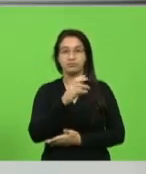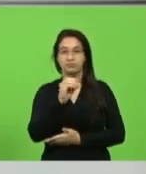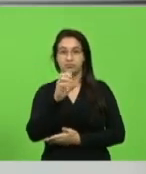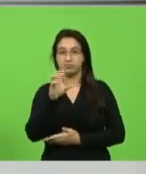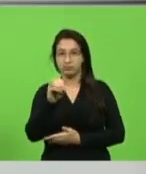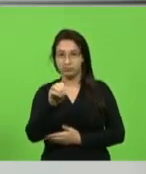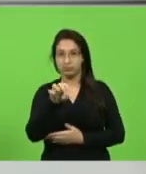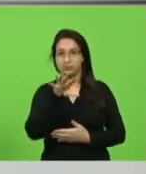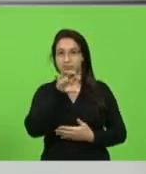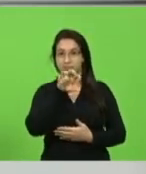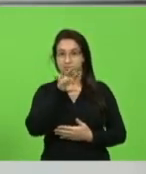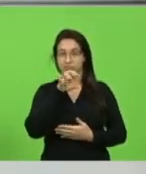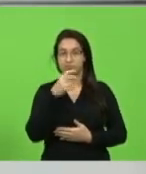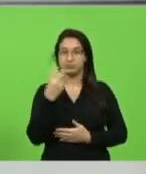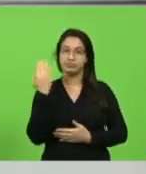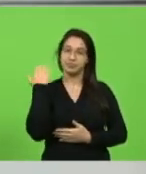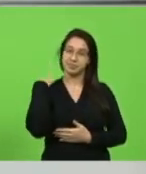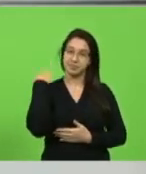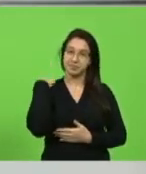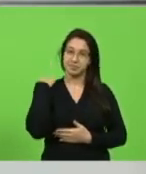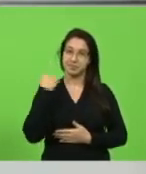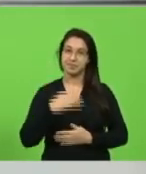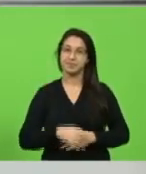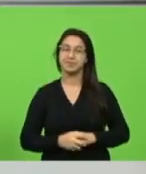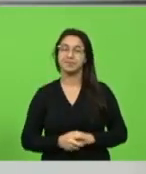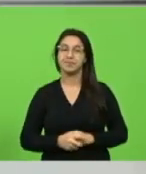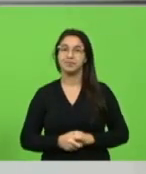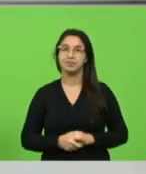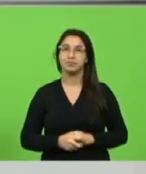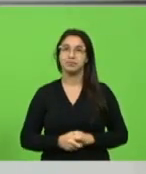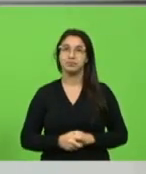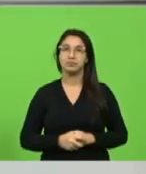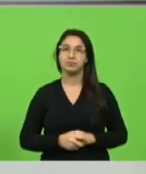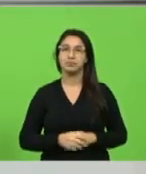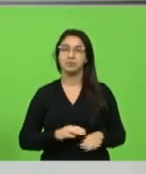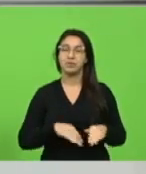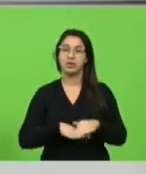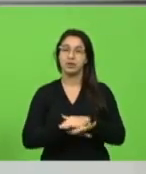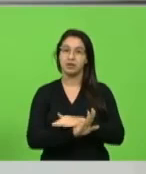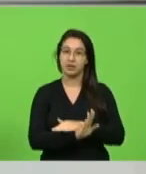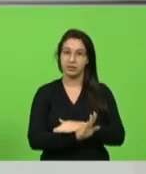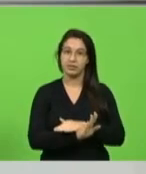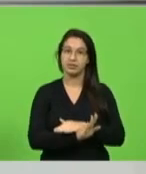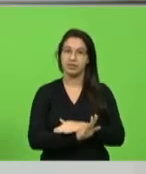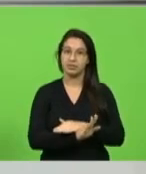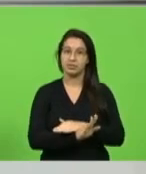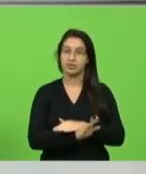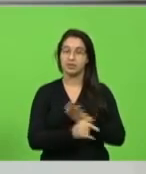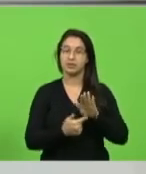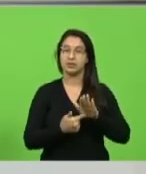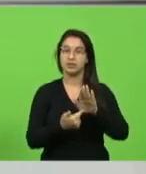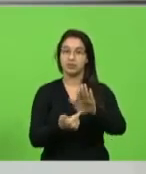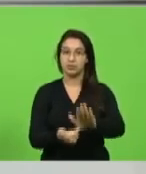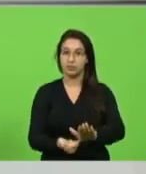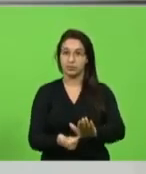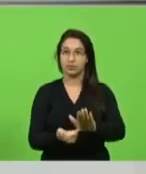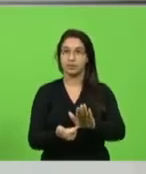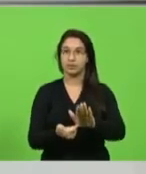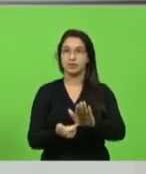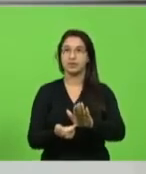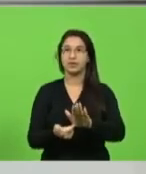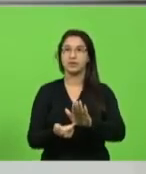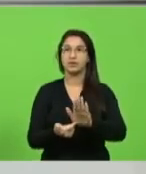ventiladores pulmonares, ensejando arquivamento da denúncia e, por